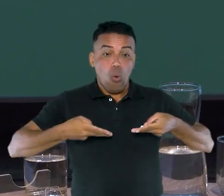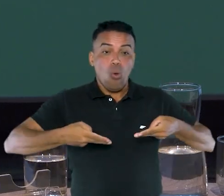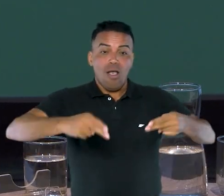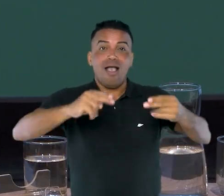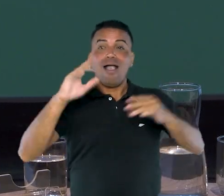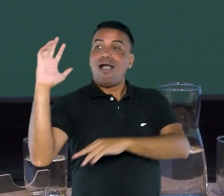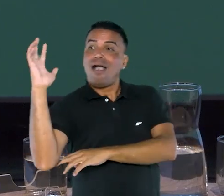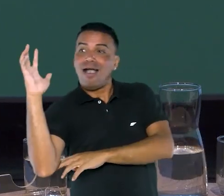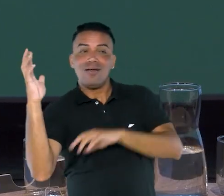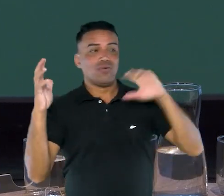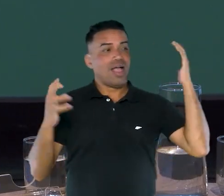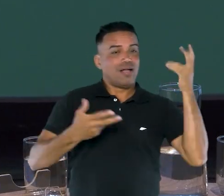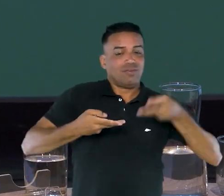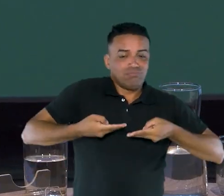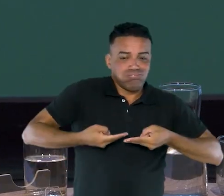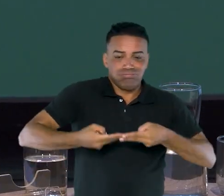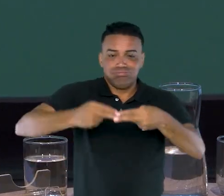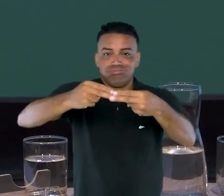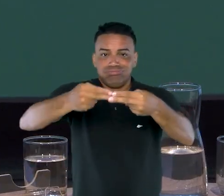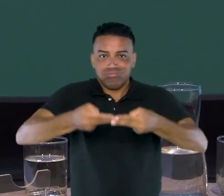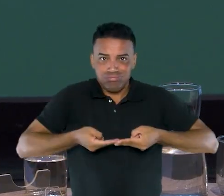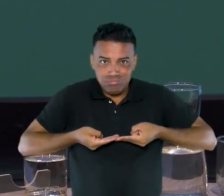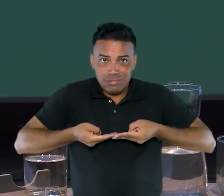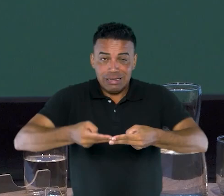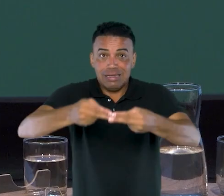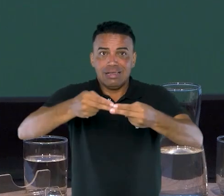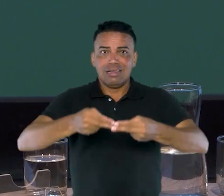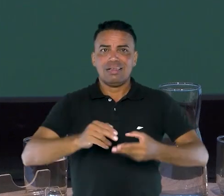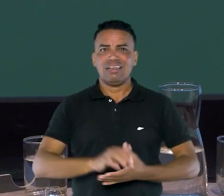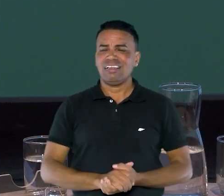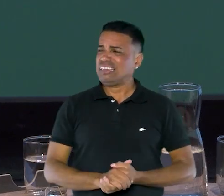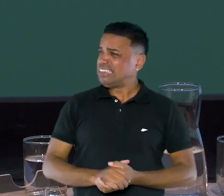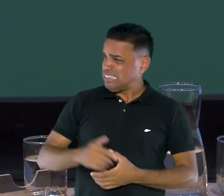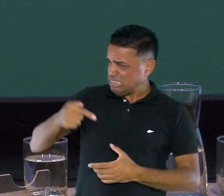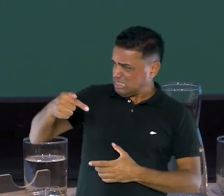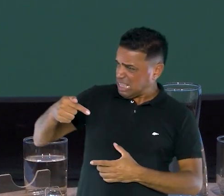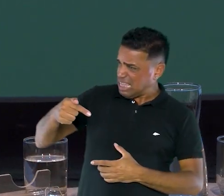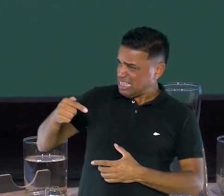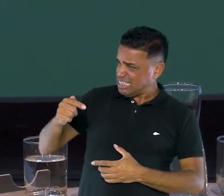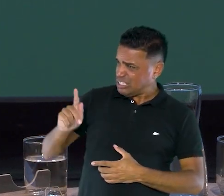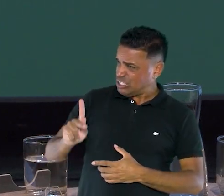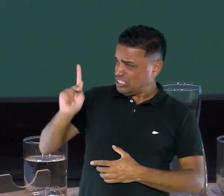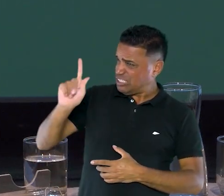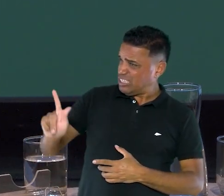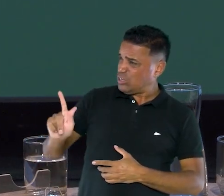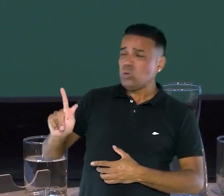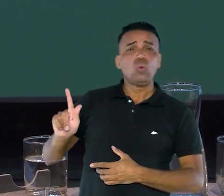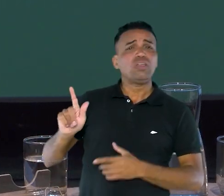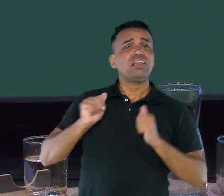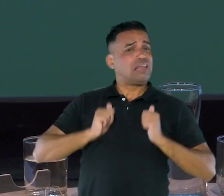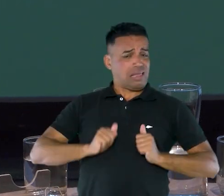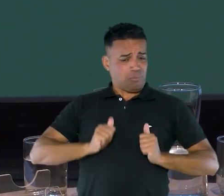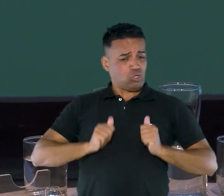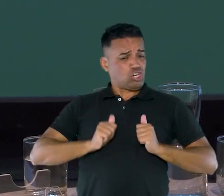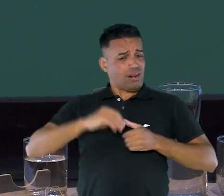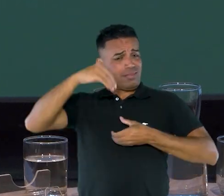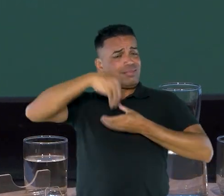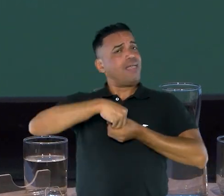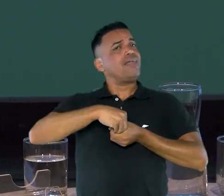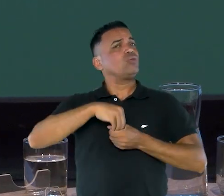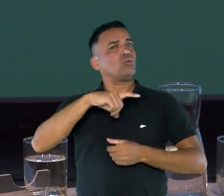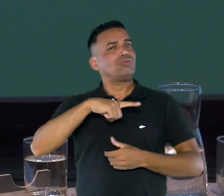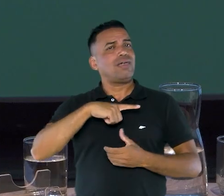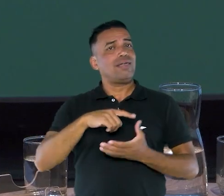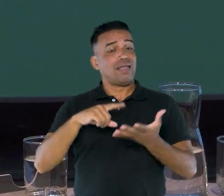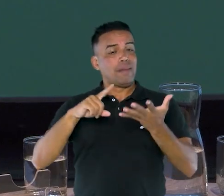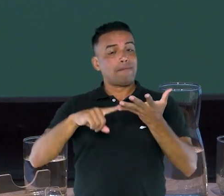na árvore. E ela tinha 7 quilos. Eu falei, 7 quilos, você está viajando há 4... O que você carrega?